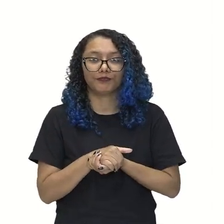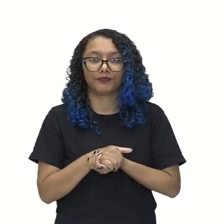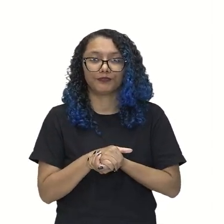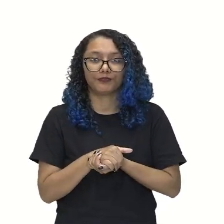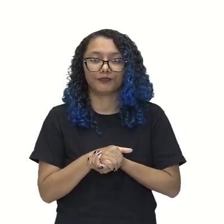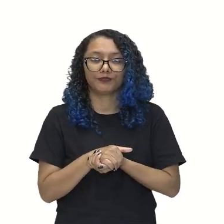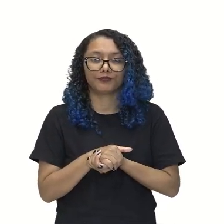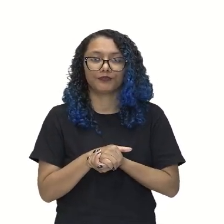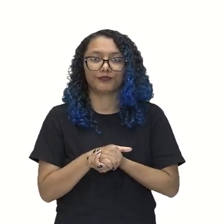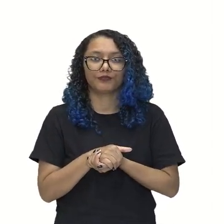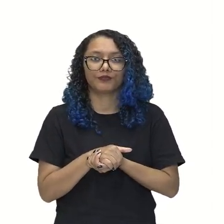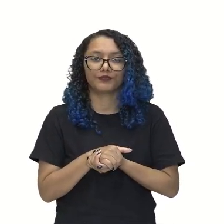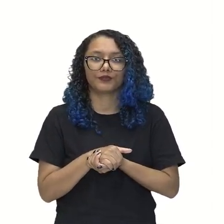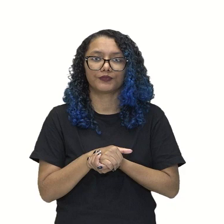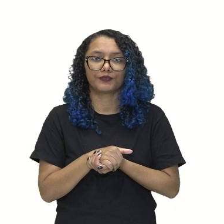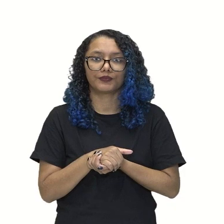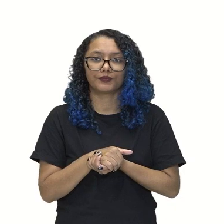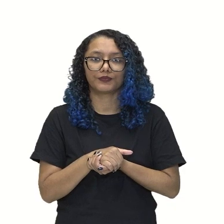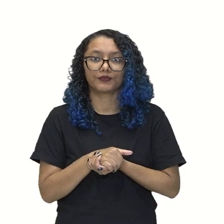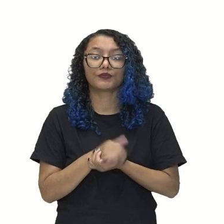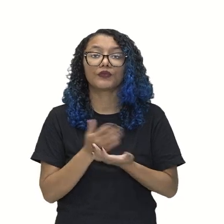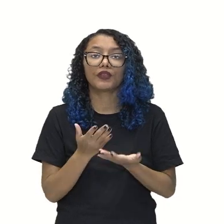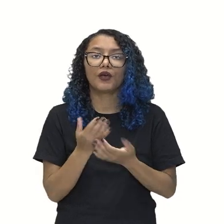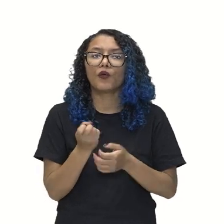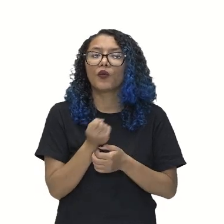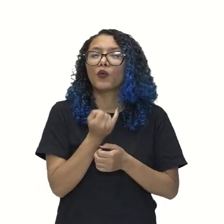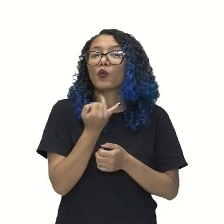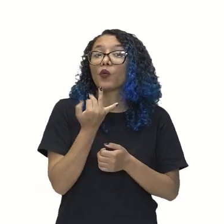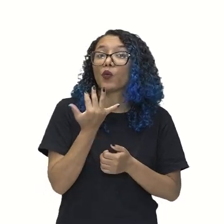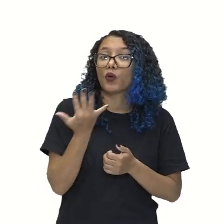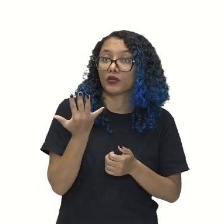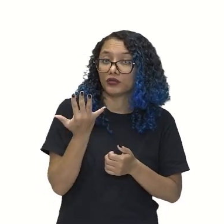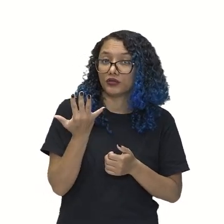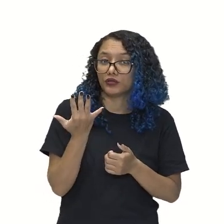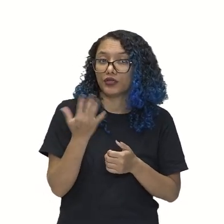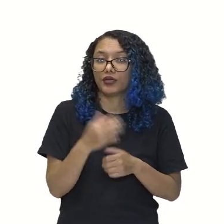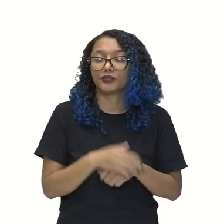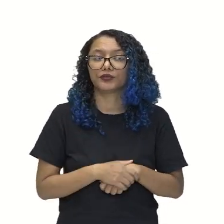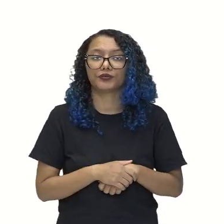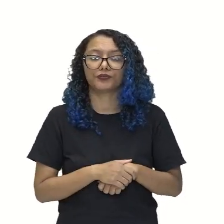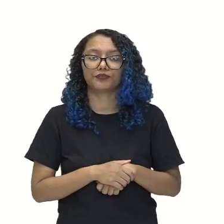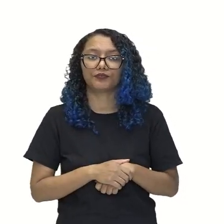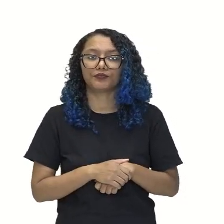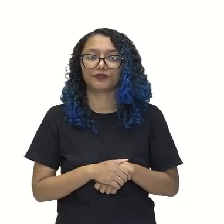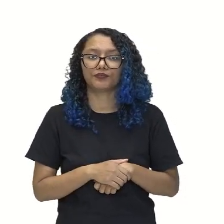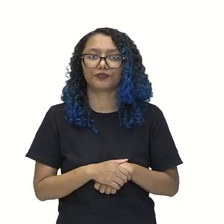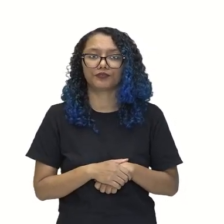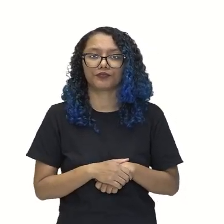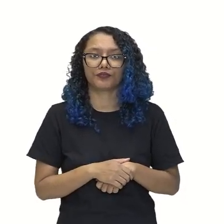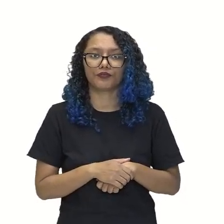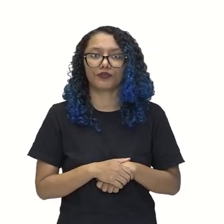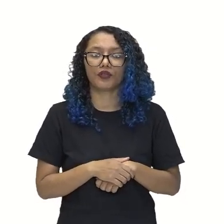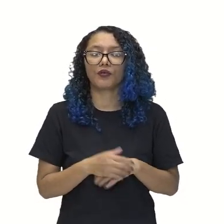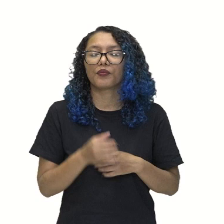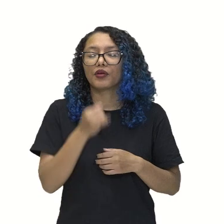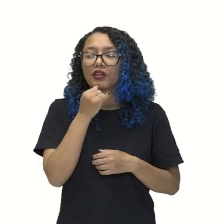Vamos ver em relação ao quantitativo, né? O ônibus grande, ele comporta